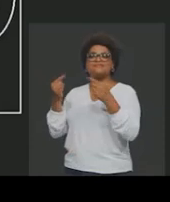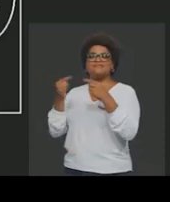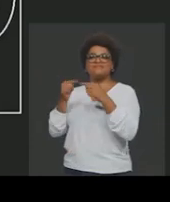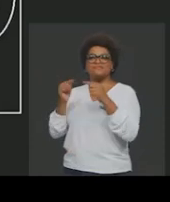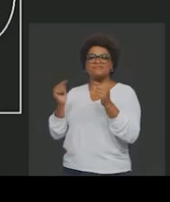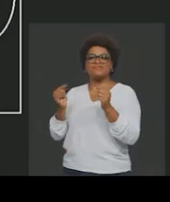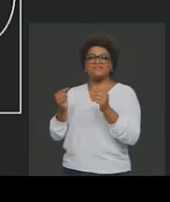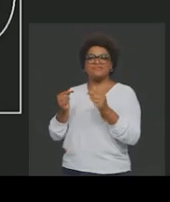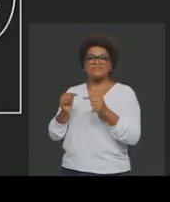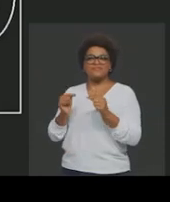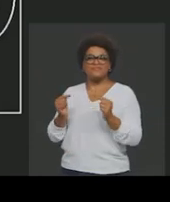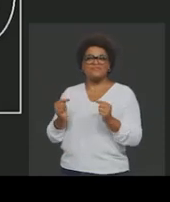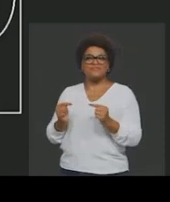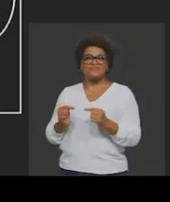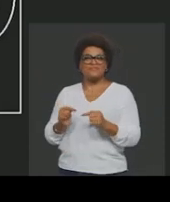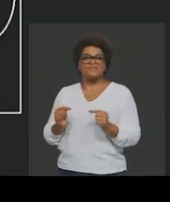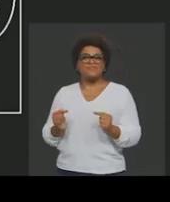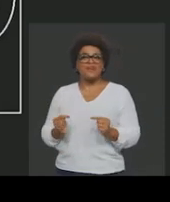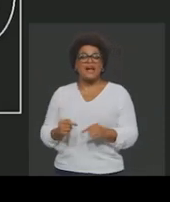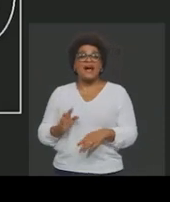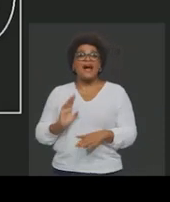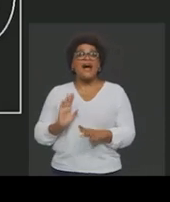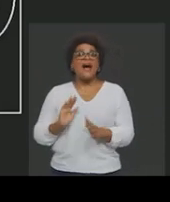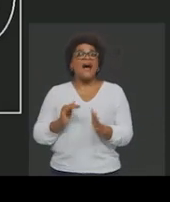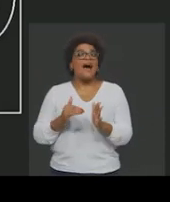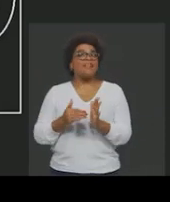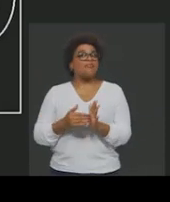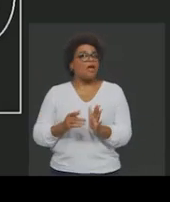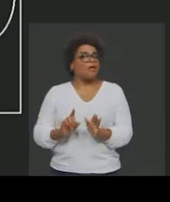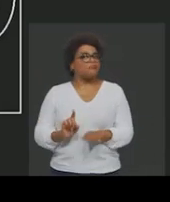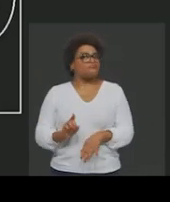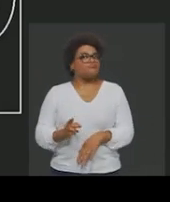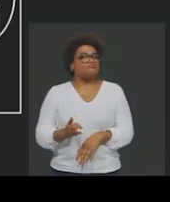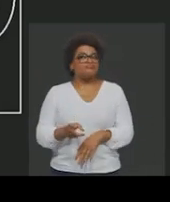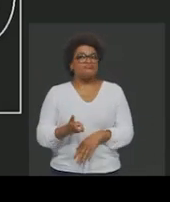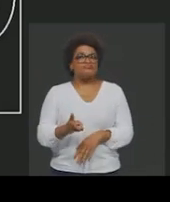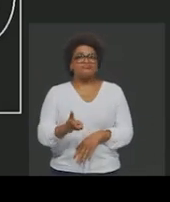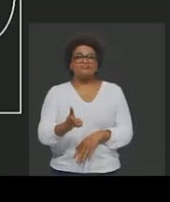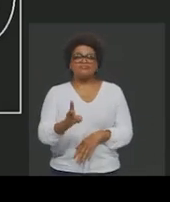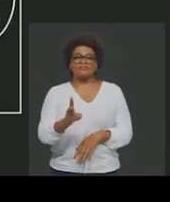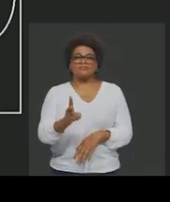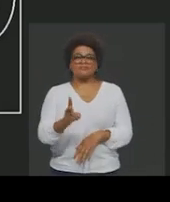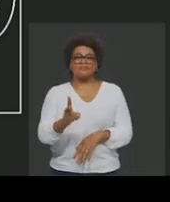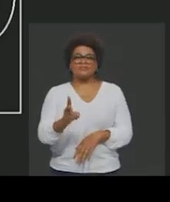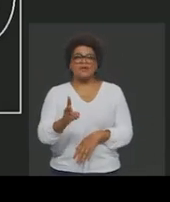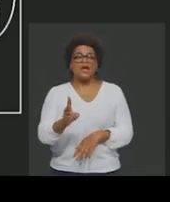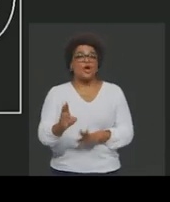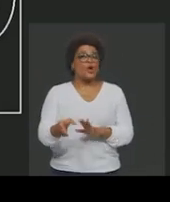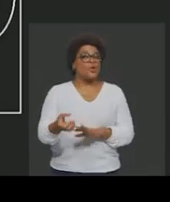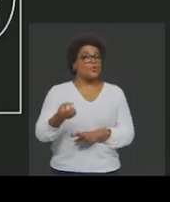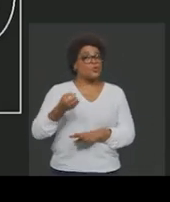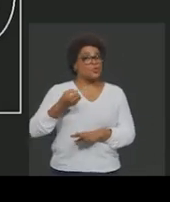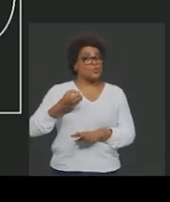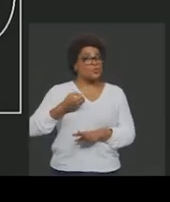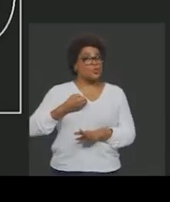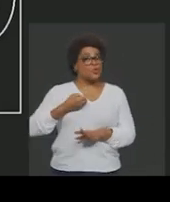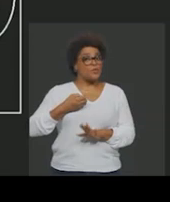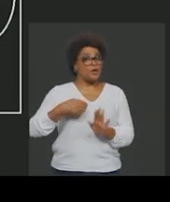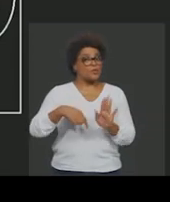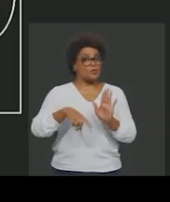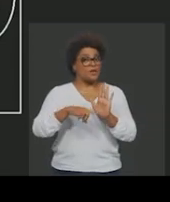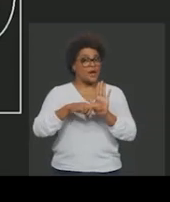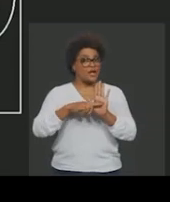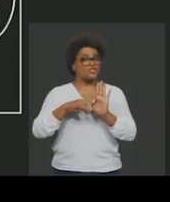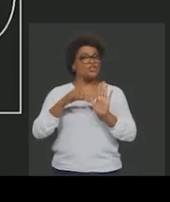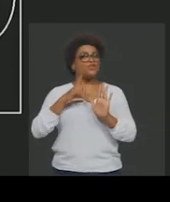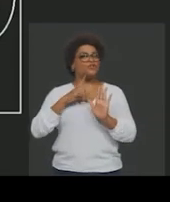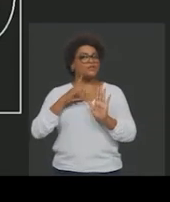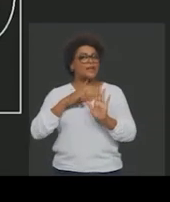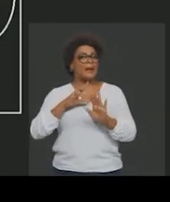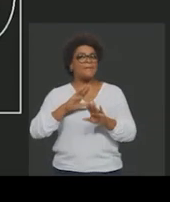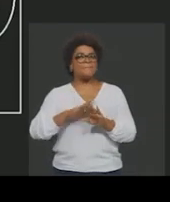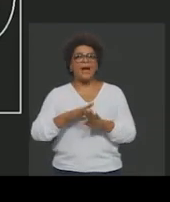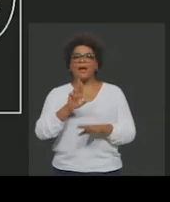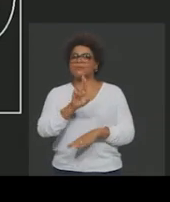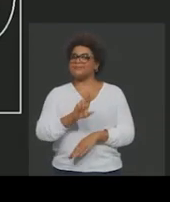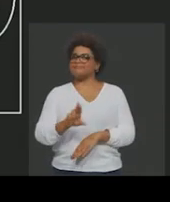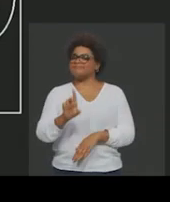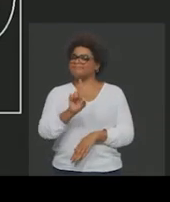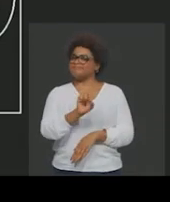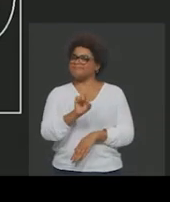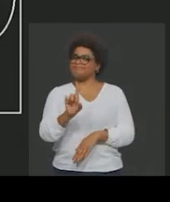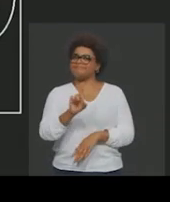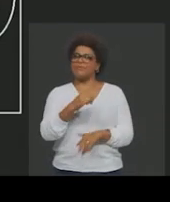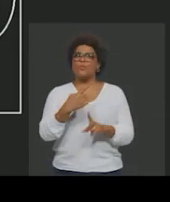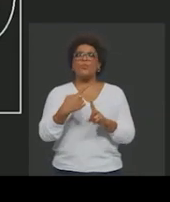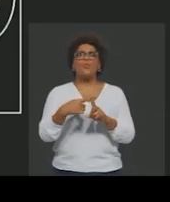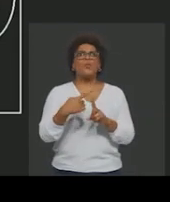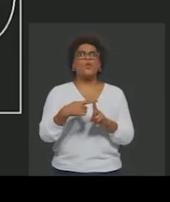e assim até o infinito. Repara que os negativos, né, eles estão aqui, mas não foram usados. Por quê? Na hora que você